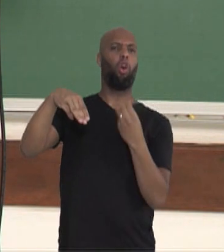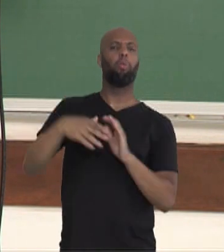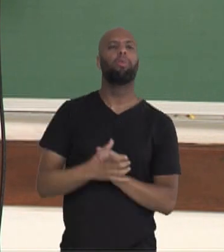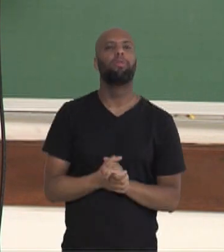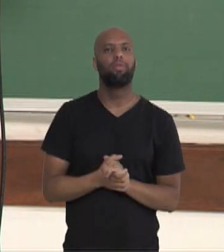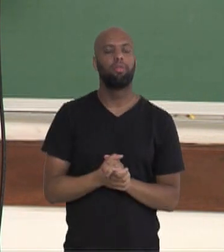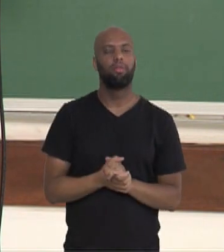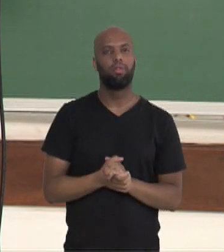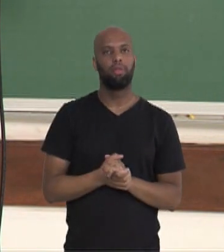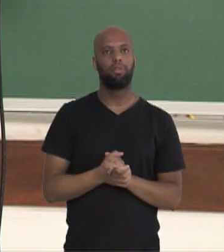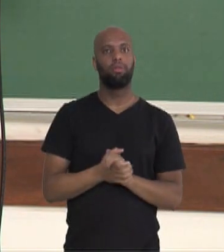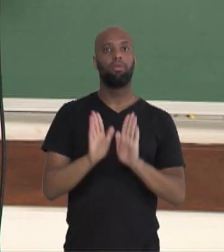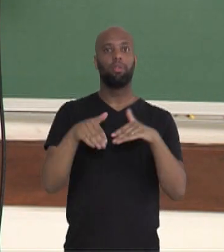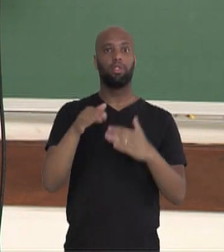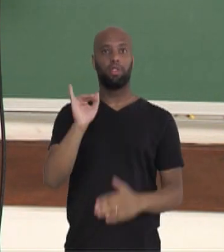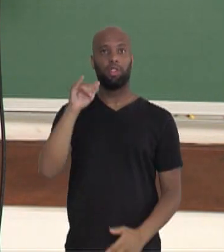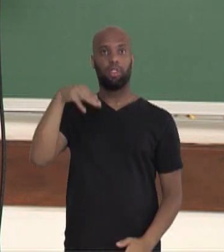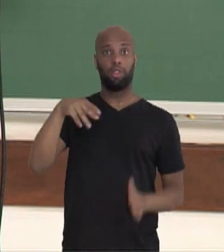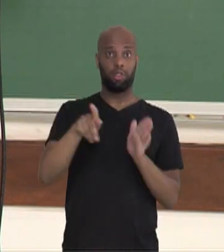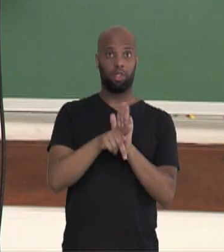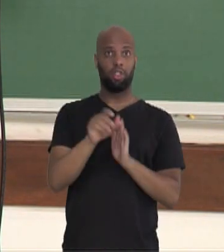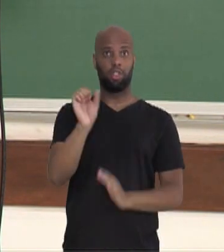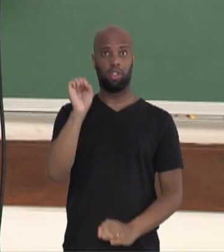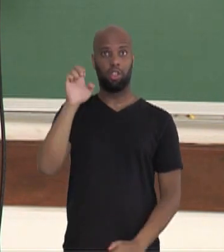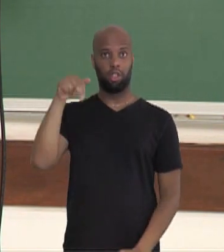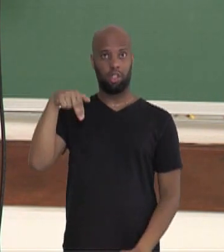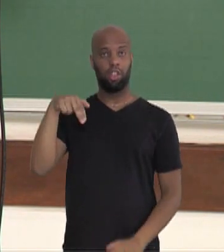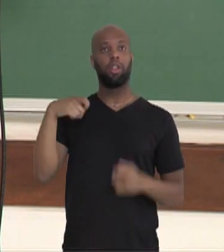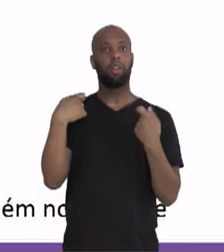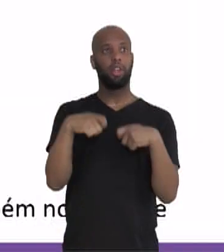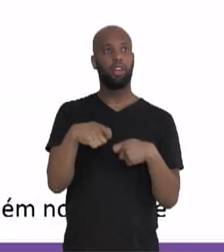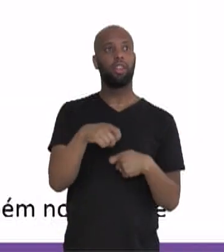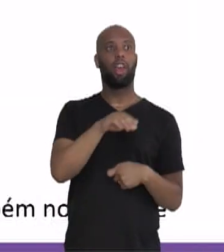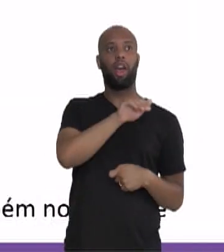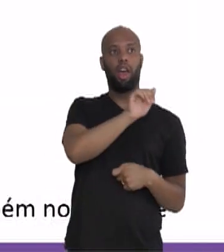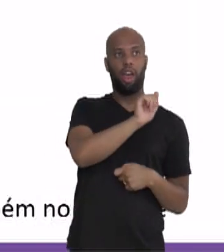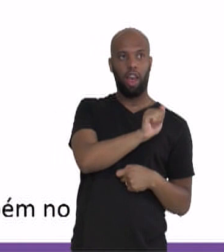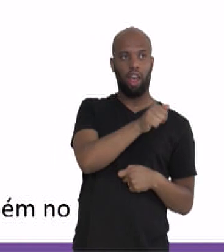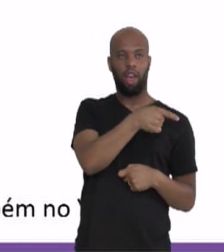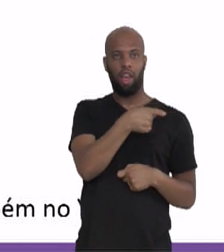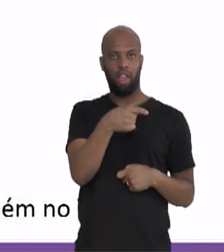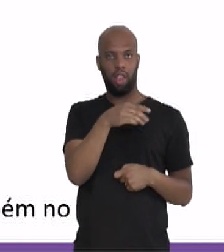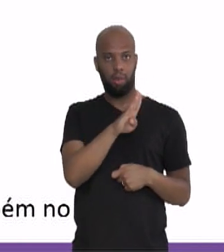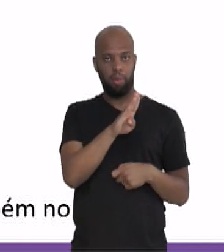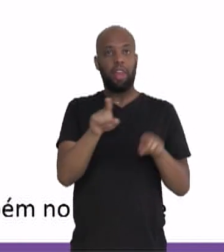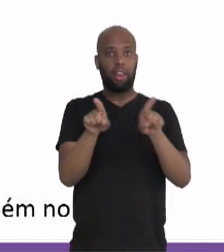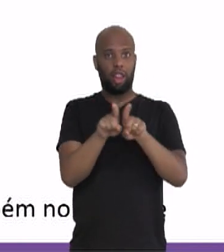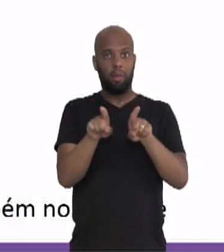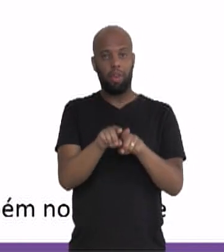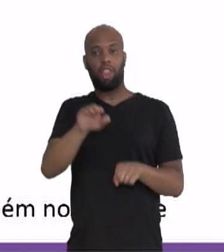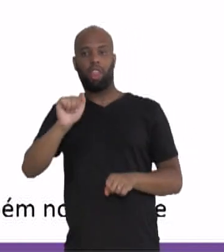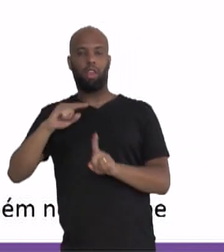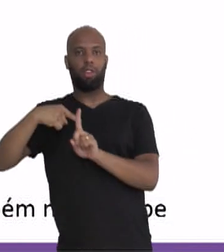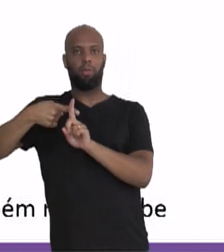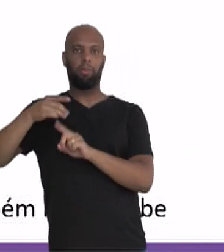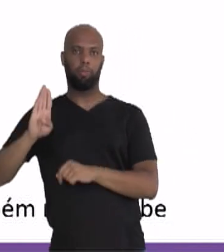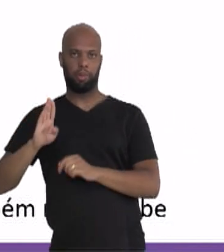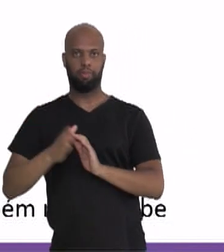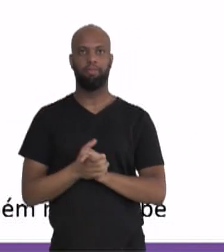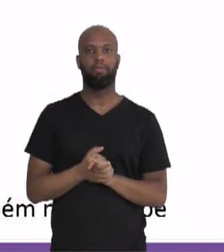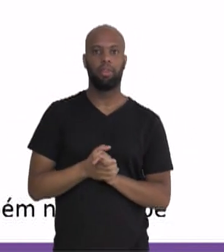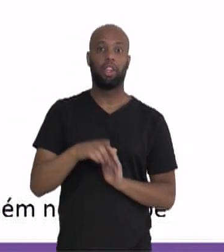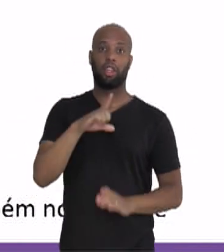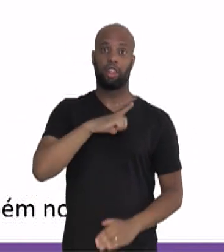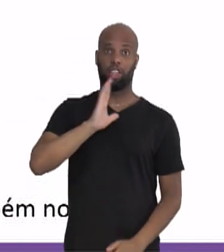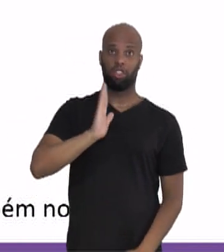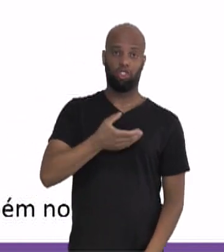função seno? A imagem da função seno a gente calculava com A menos B, né? Junto com o A mais B. Nós já temos o